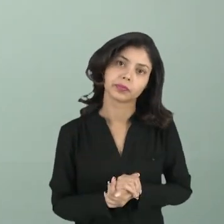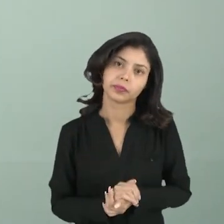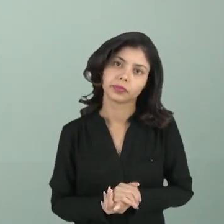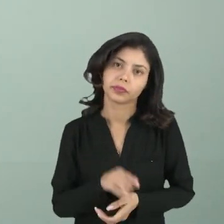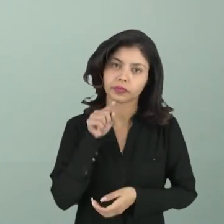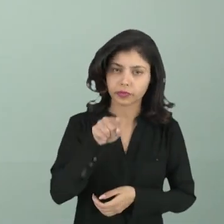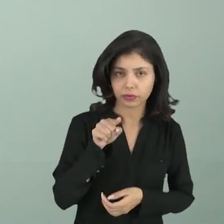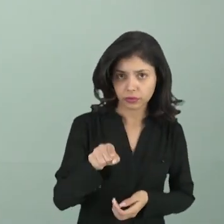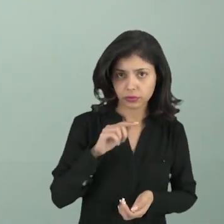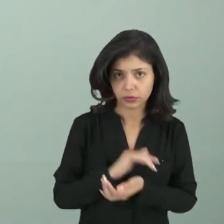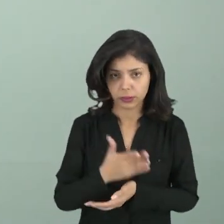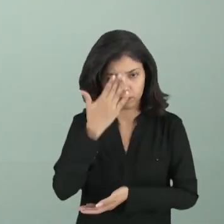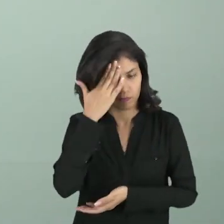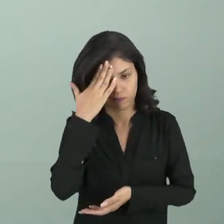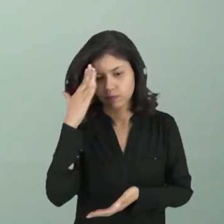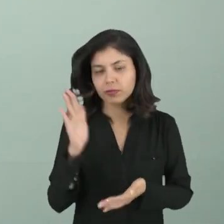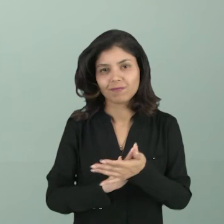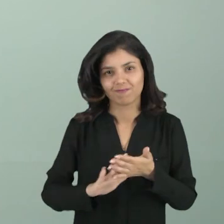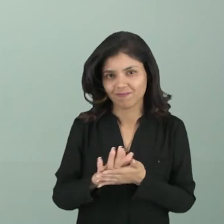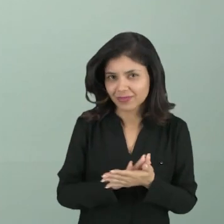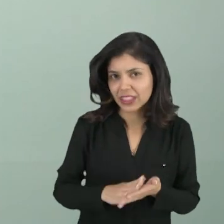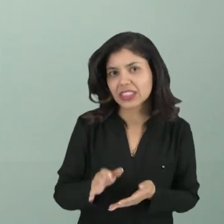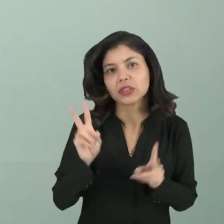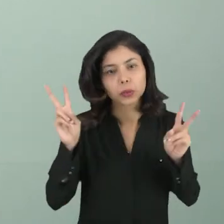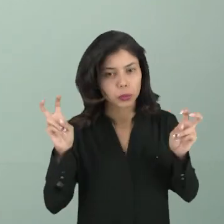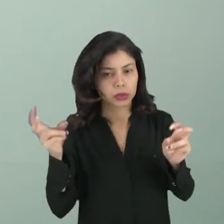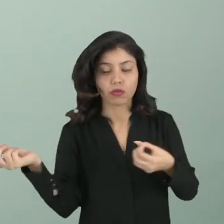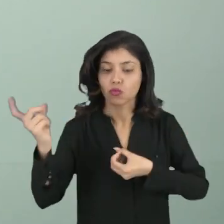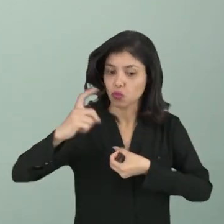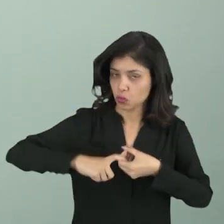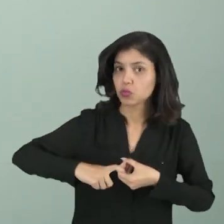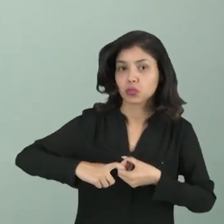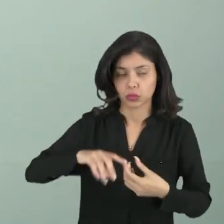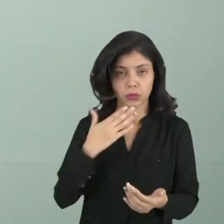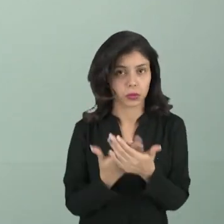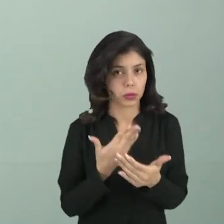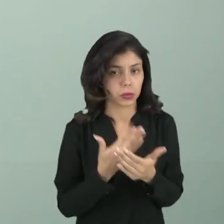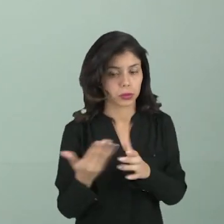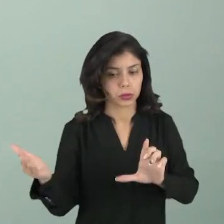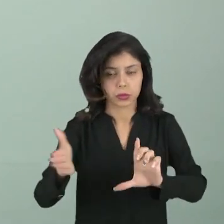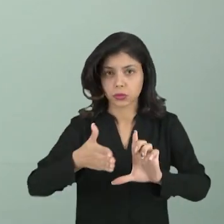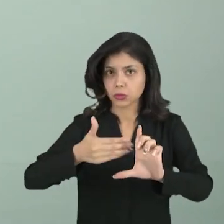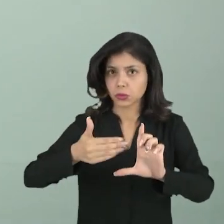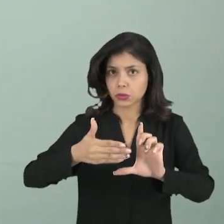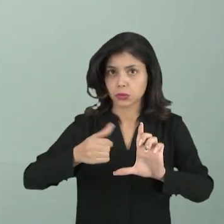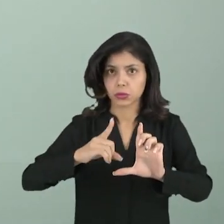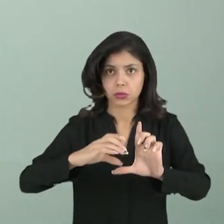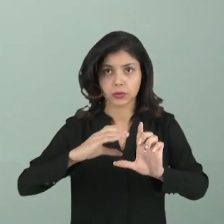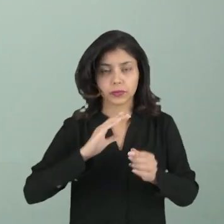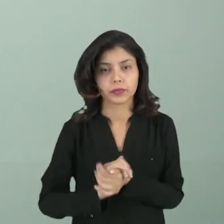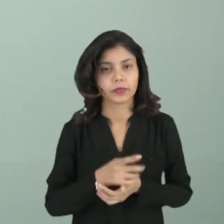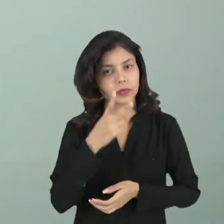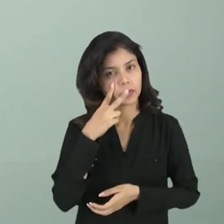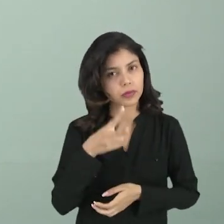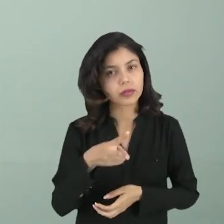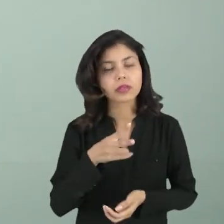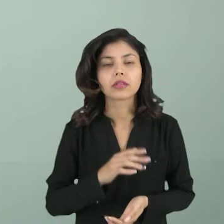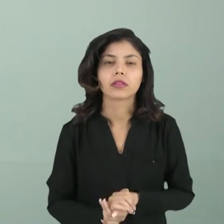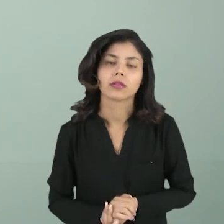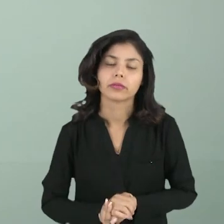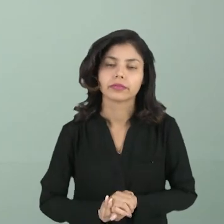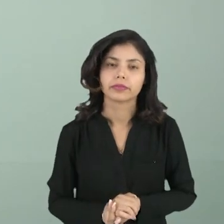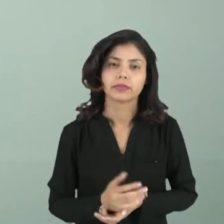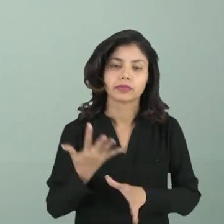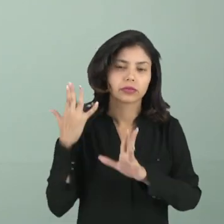Para que você, se você não entendeu, não compreendeu bem o assunto, volte nessa aula lá na plataforma Eduque, tá? Para que você